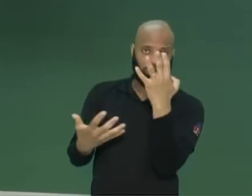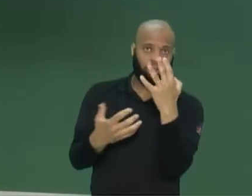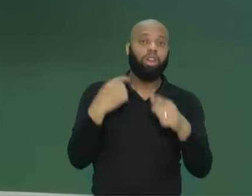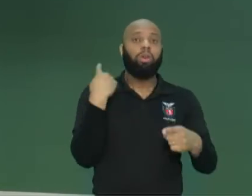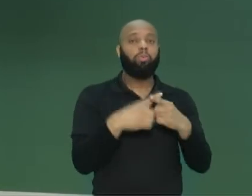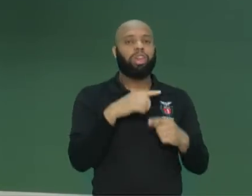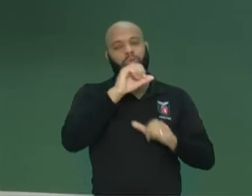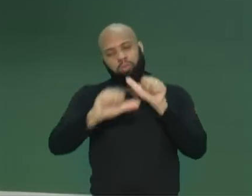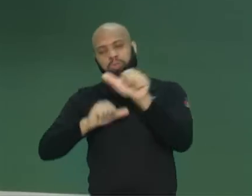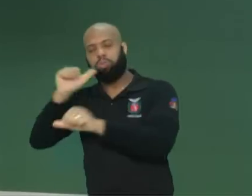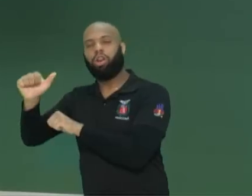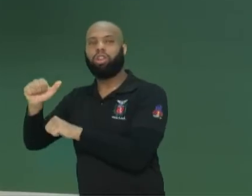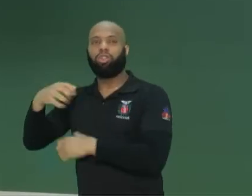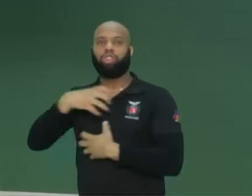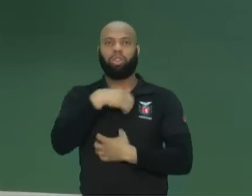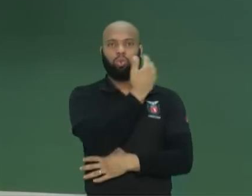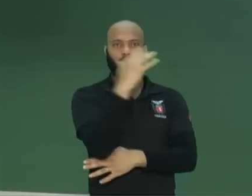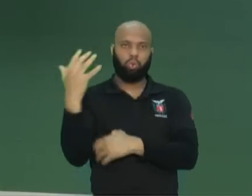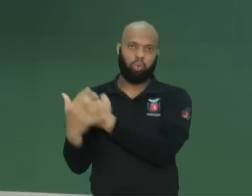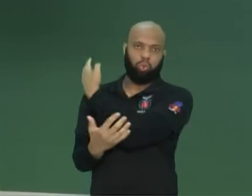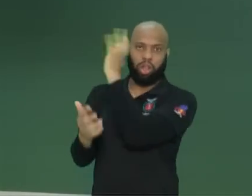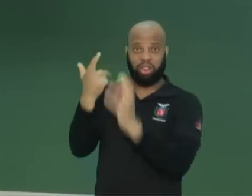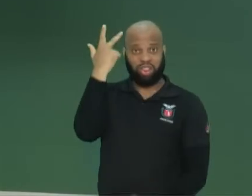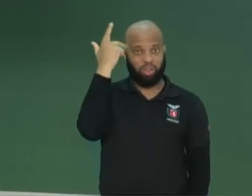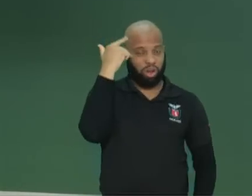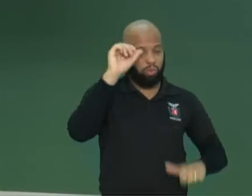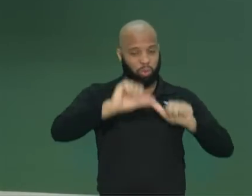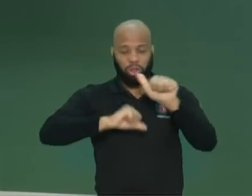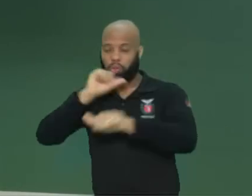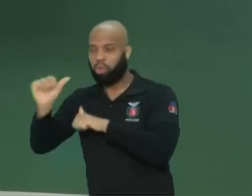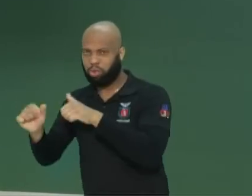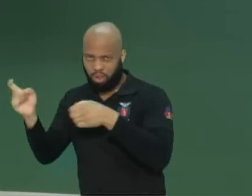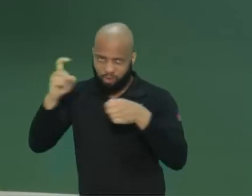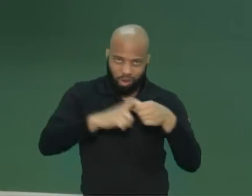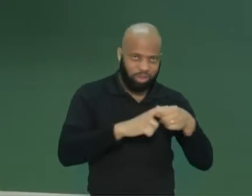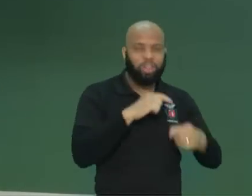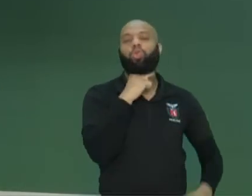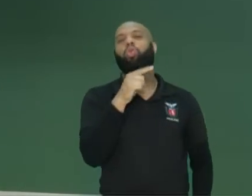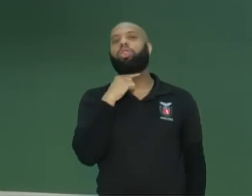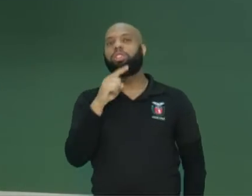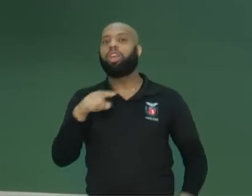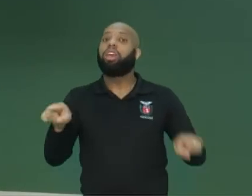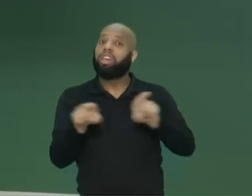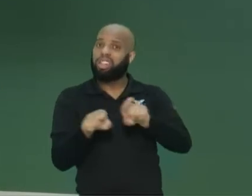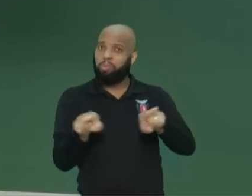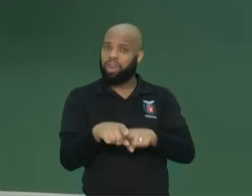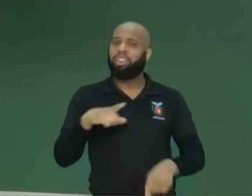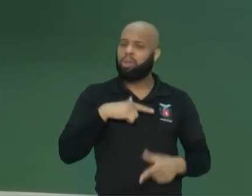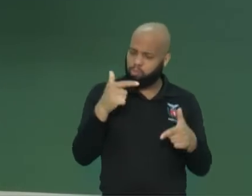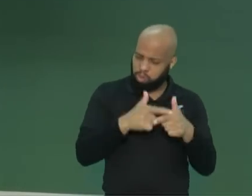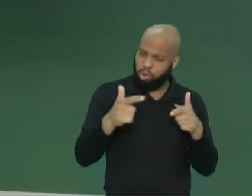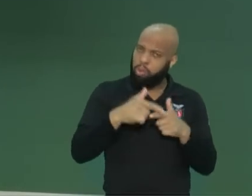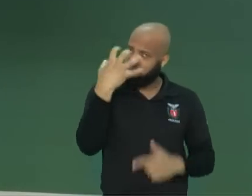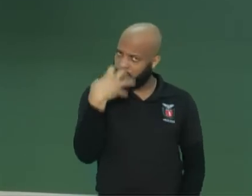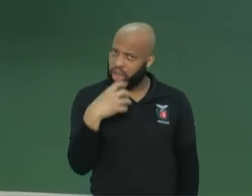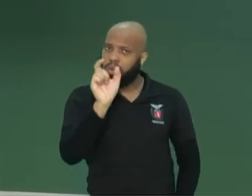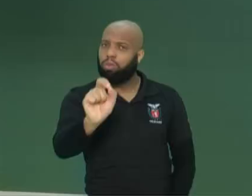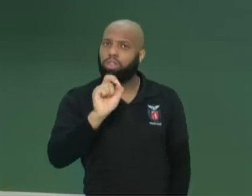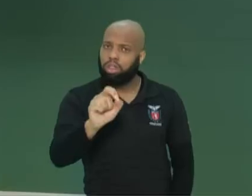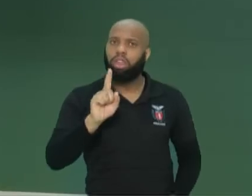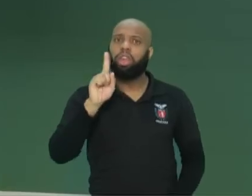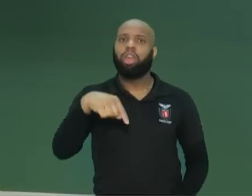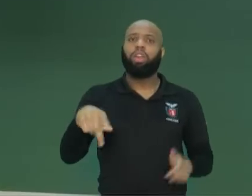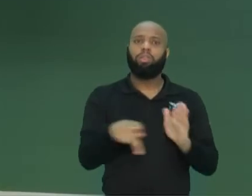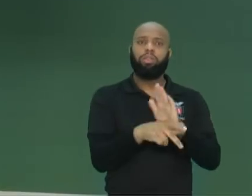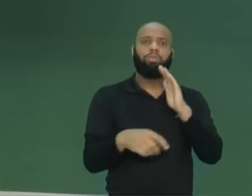modificando aquela paisagem de forma irreversível, né? Principalmente um sério problema que nós temos na região é